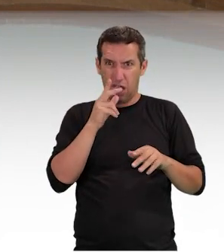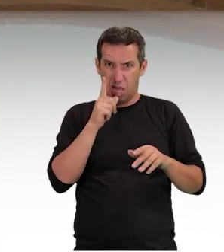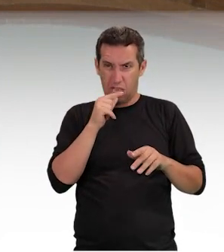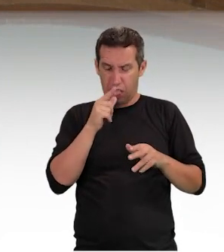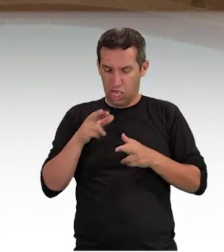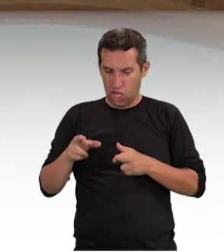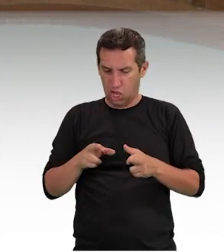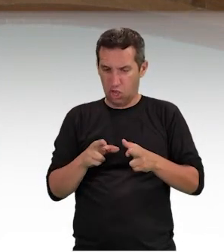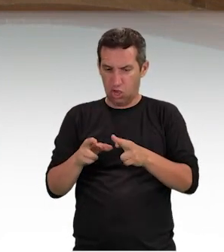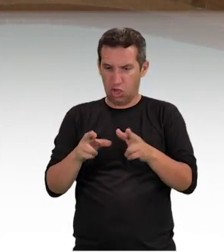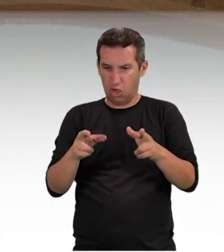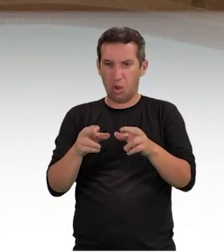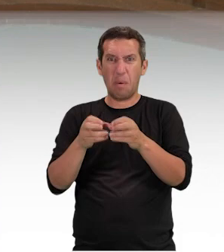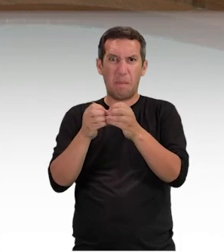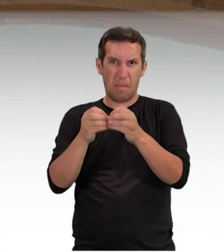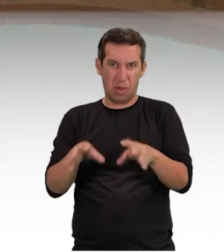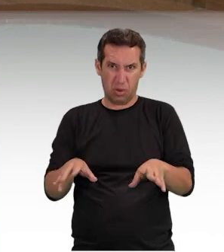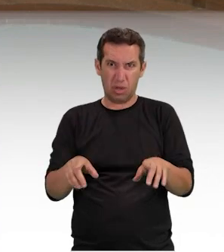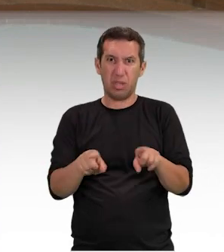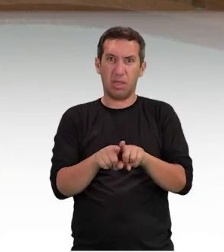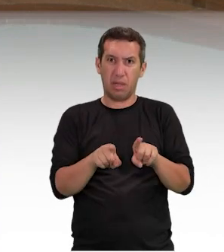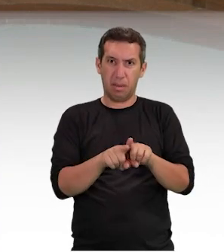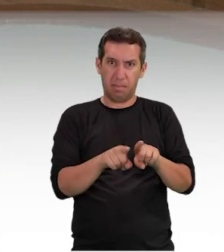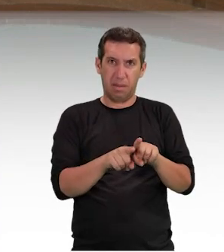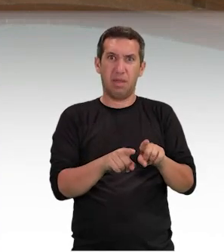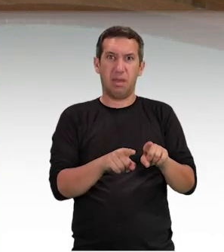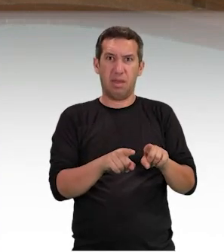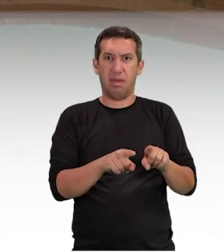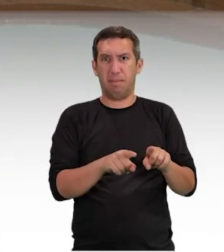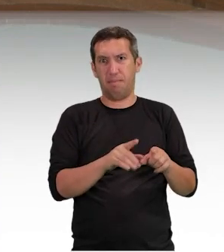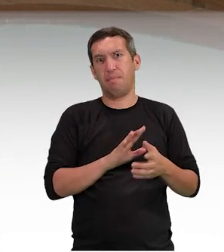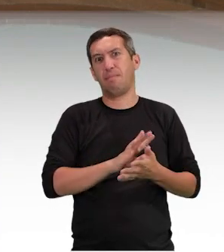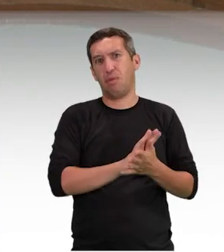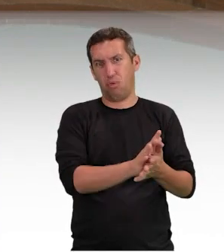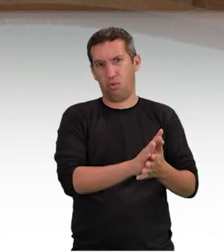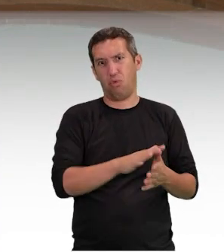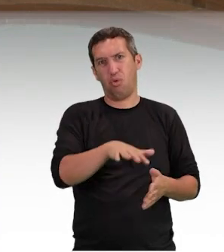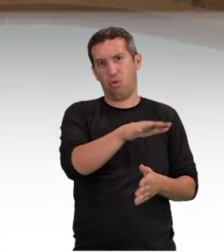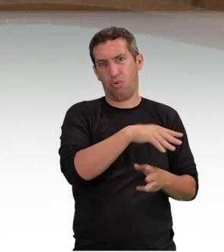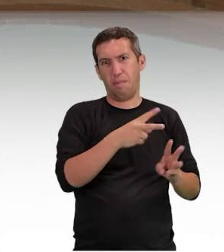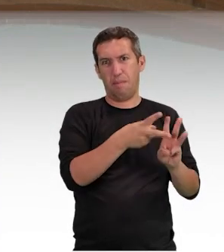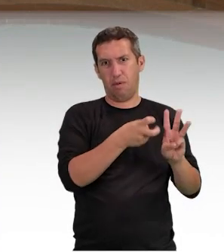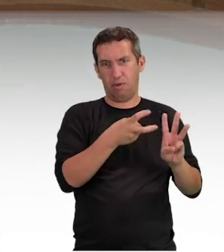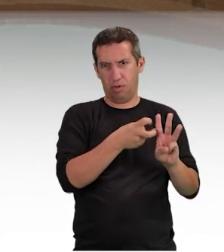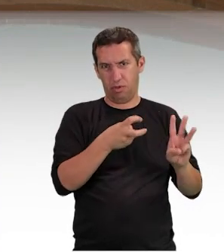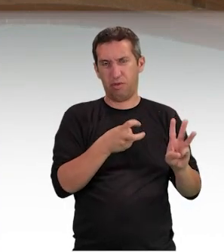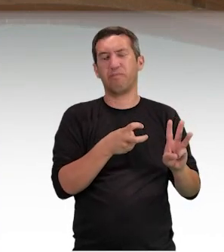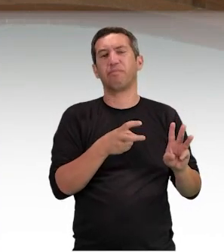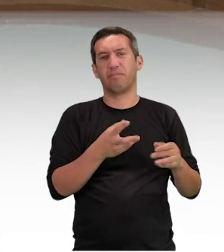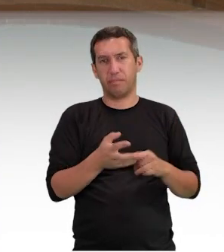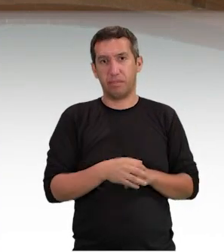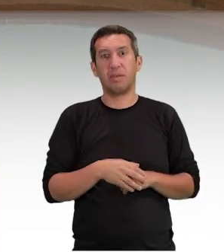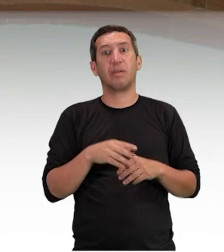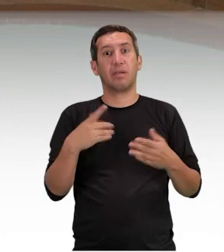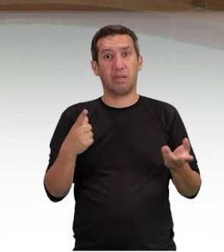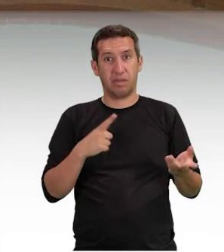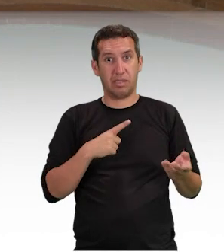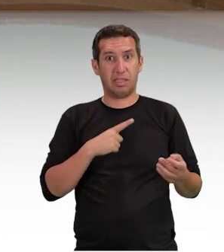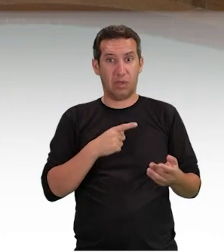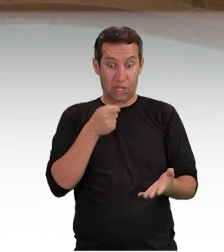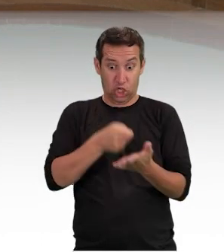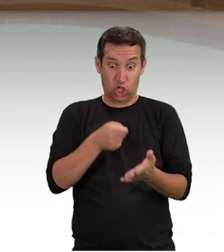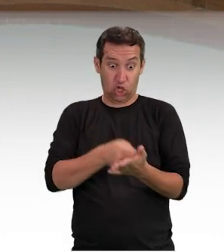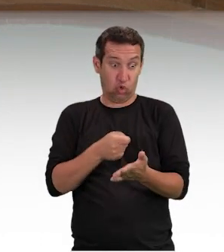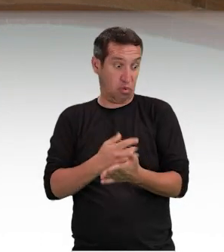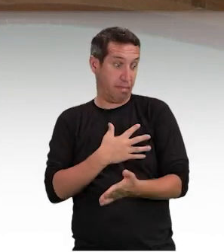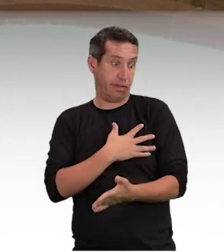da cultura sagrada aos povos indígenas. A ditadura militar deixou marcas profundas na história do Brasil e